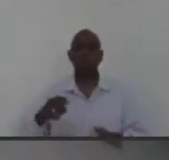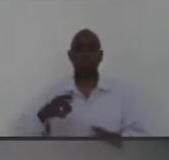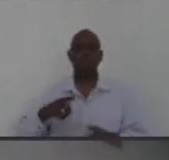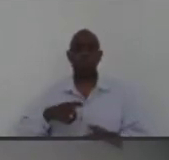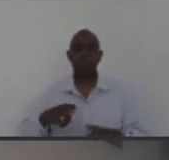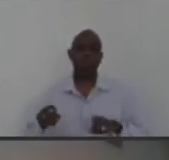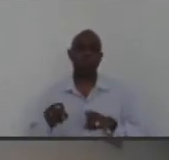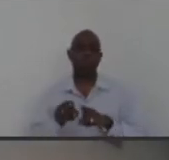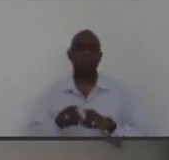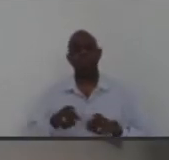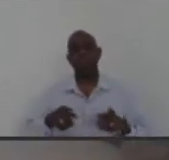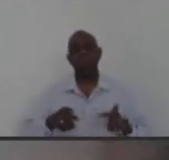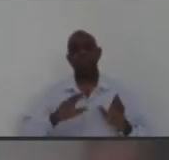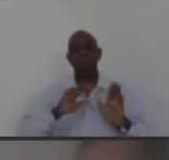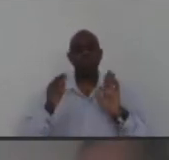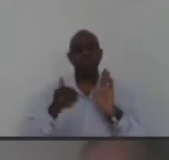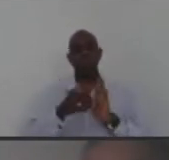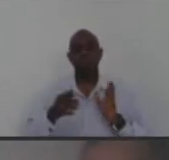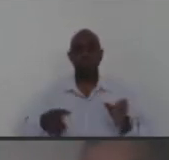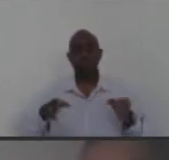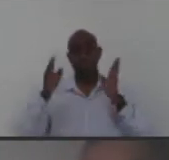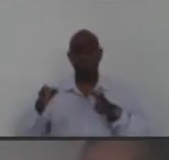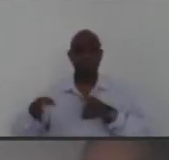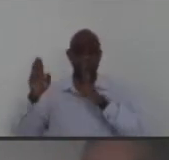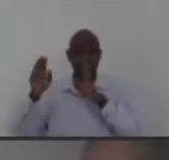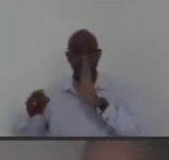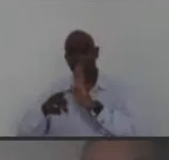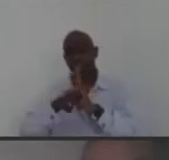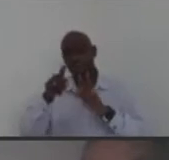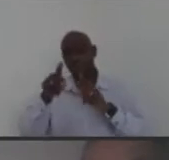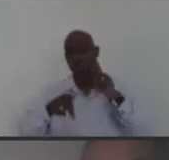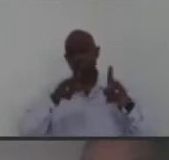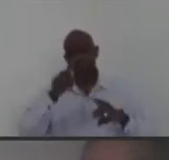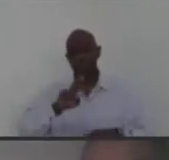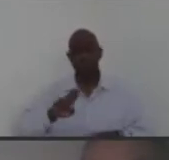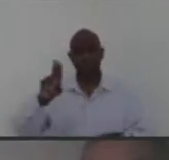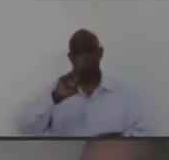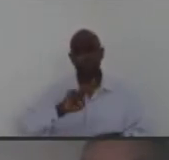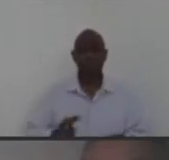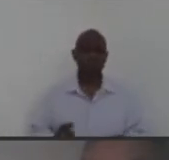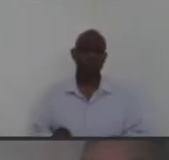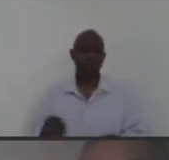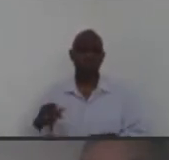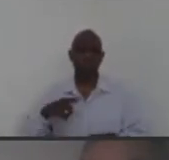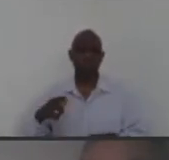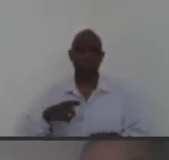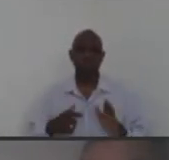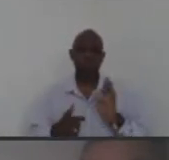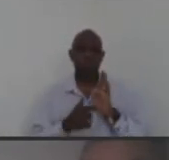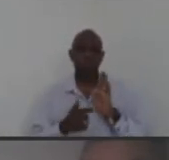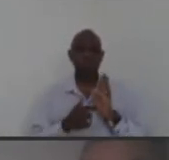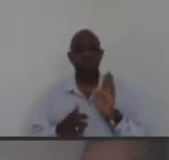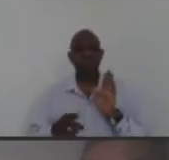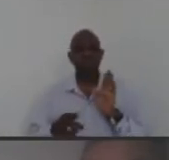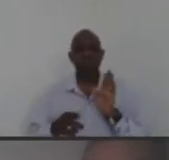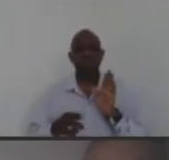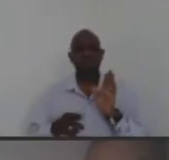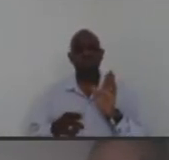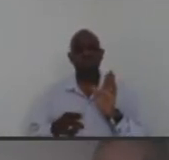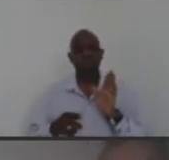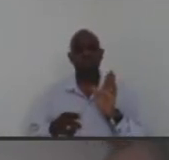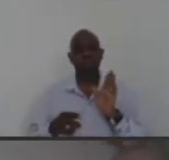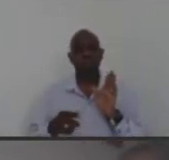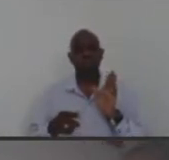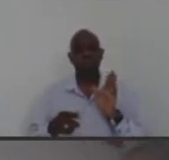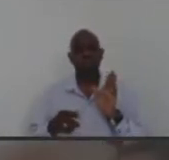dos bens públicos sem alteração de uso. Então, o sistema de lazer número 6, que denomina Portal Bordom 2, a sítio